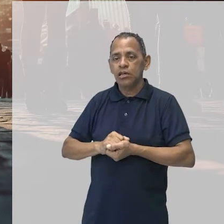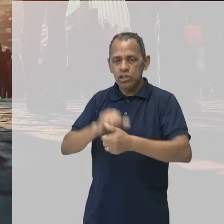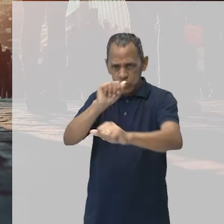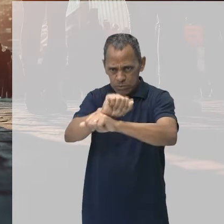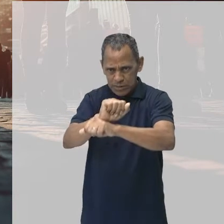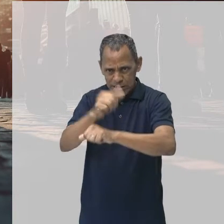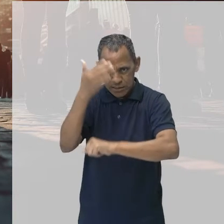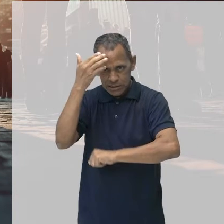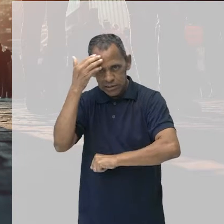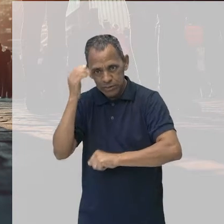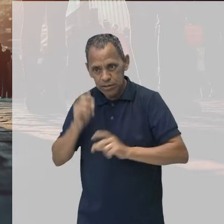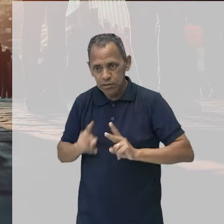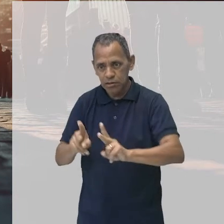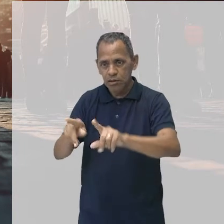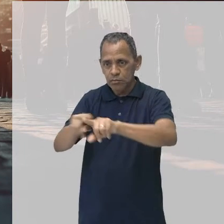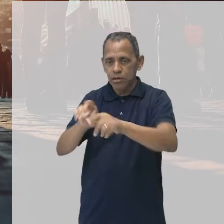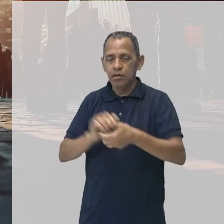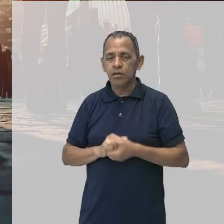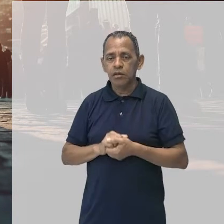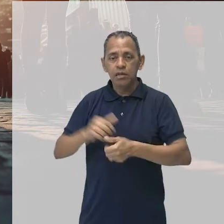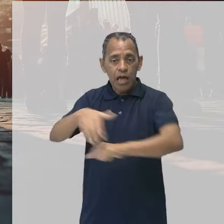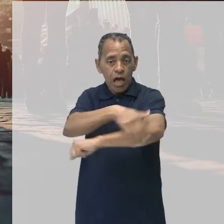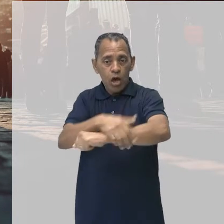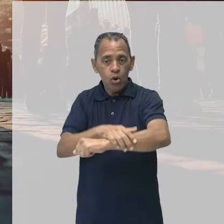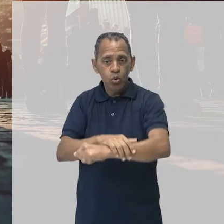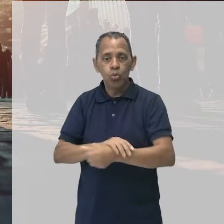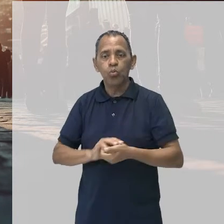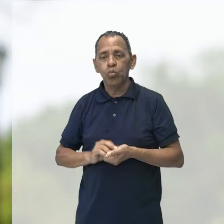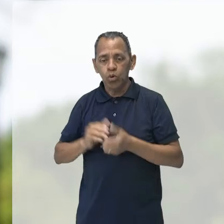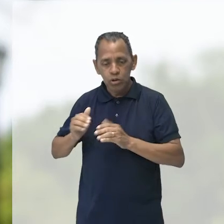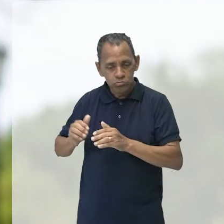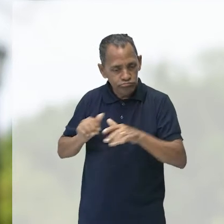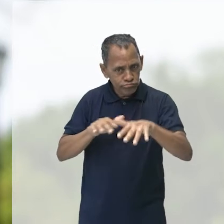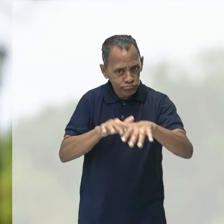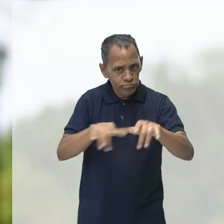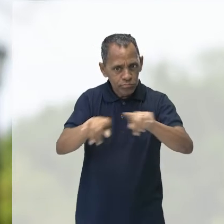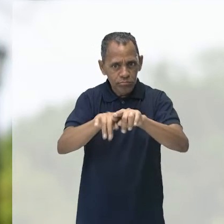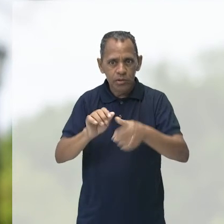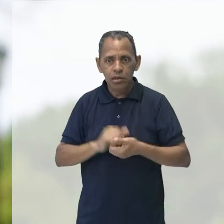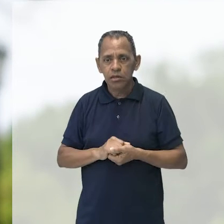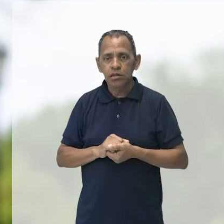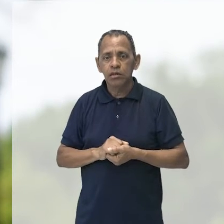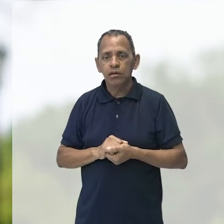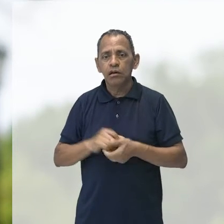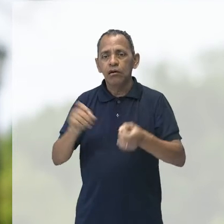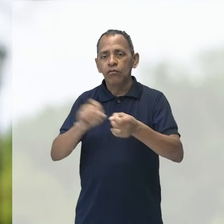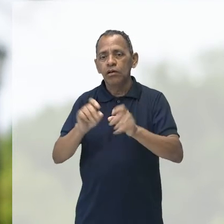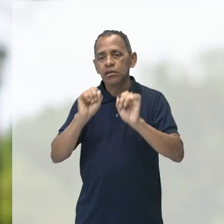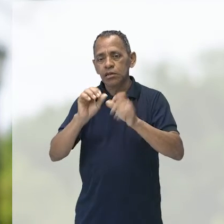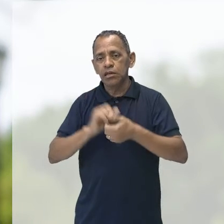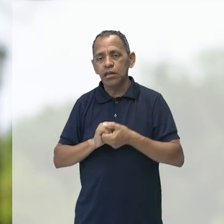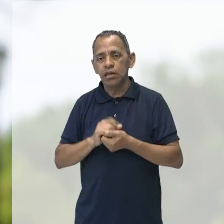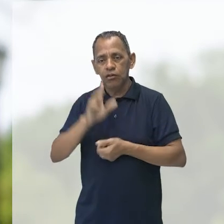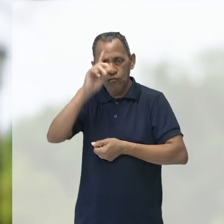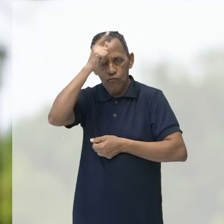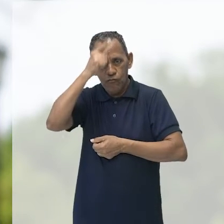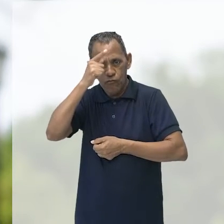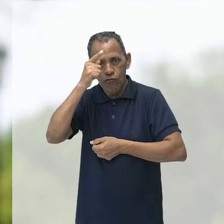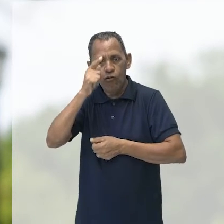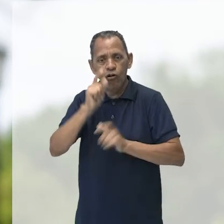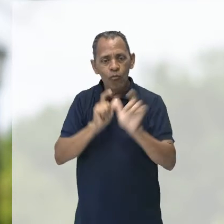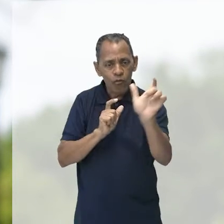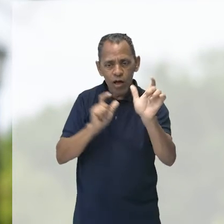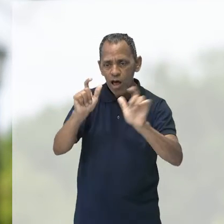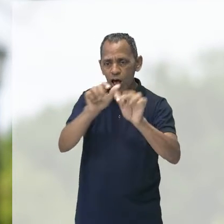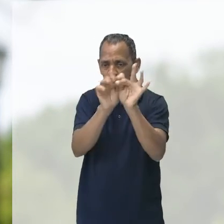plantações, pelas ruas marchando indecisos cordões, ainda fazem da flor seu mais forte refrão, e acreditam